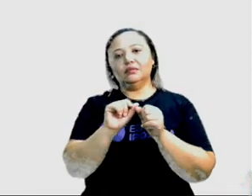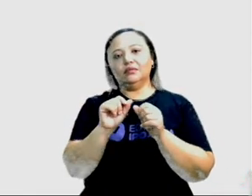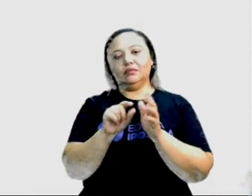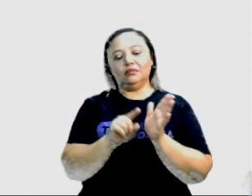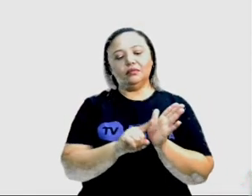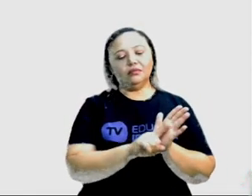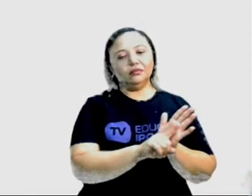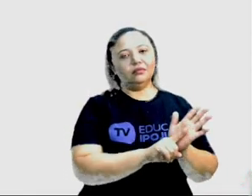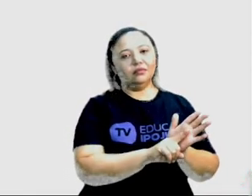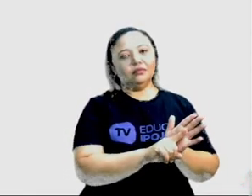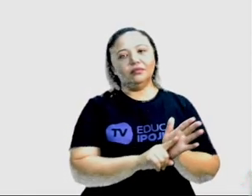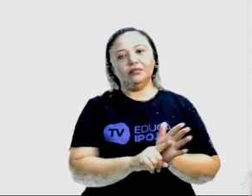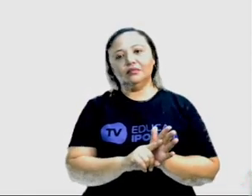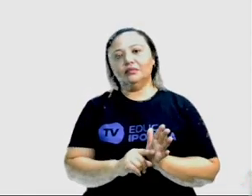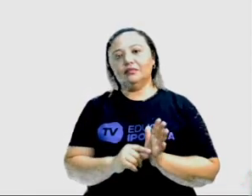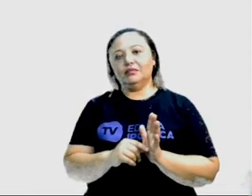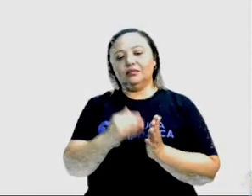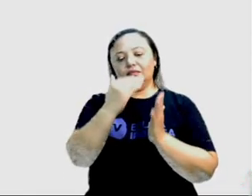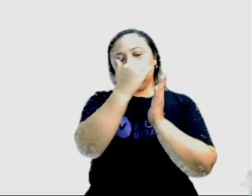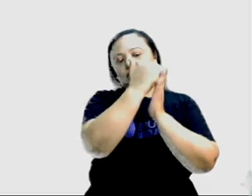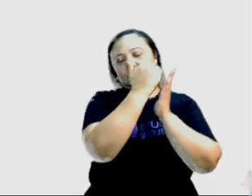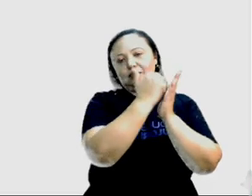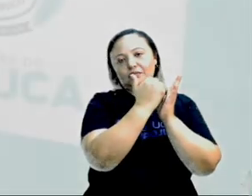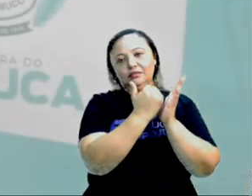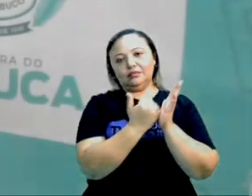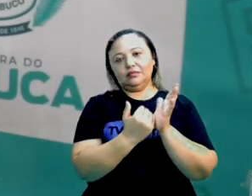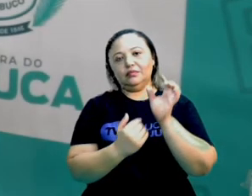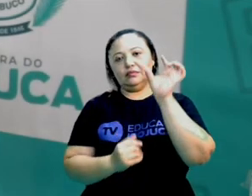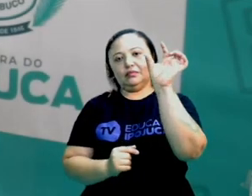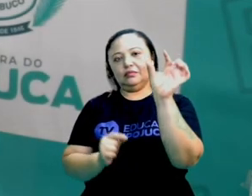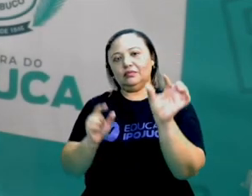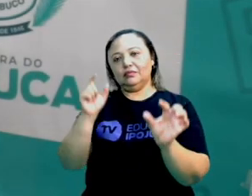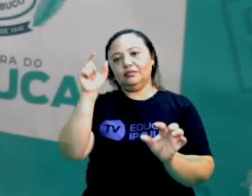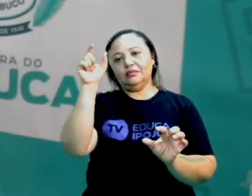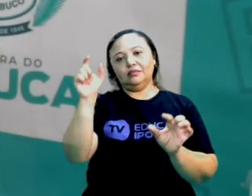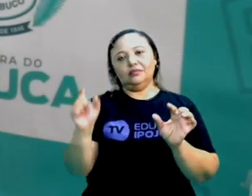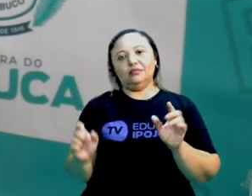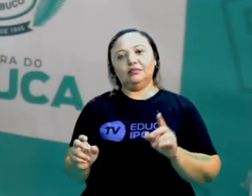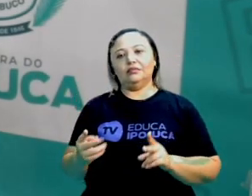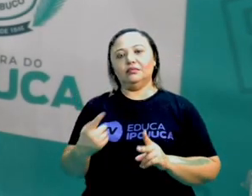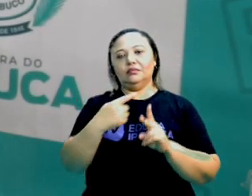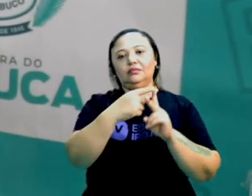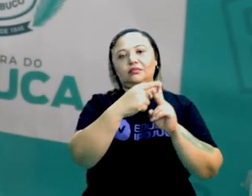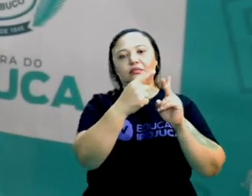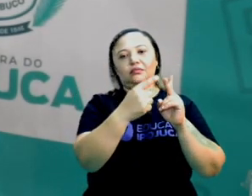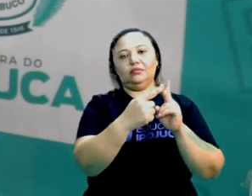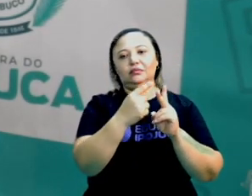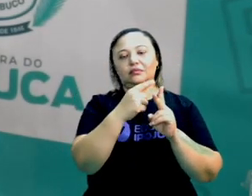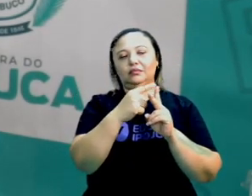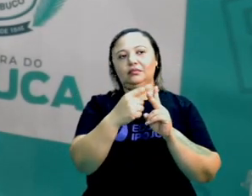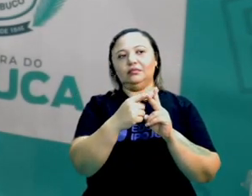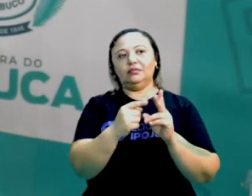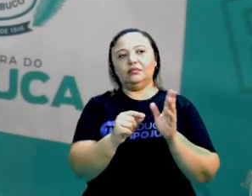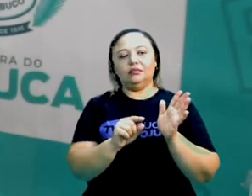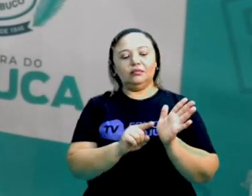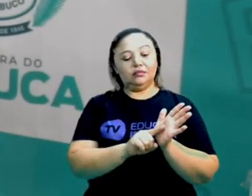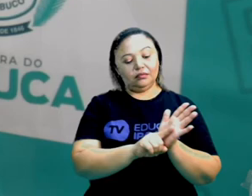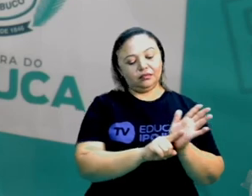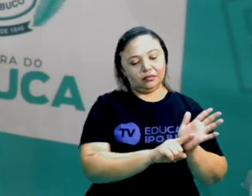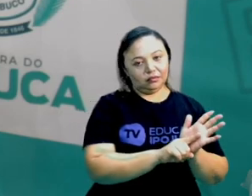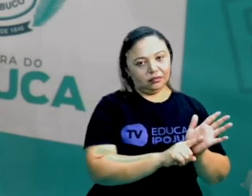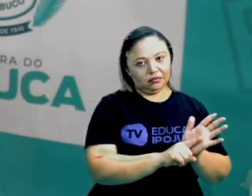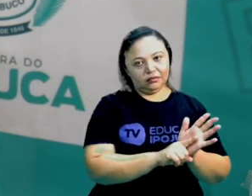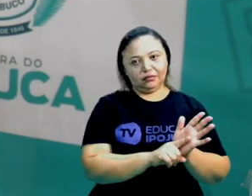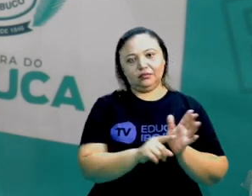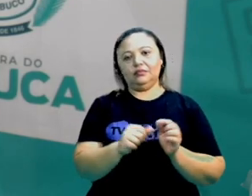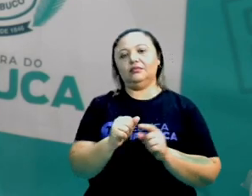uma pesquisa, monte uma tabela e um gráfico. Agora você vai fazer os dois. Você vai ver uma pesquisa sobre um tema desse que eu